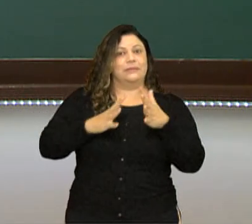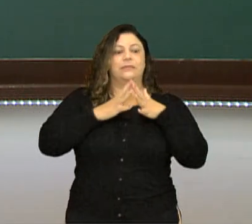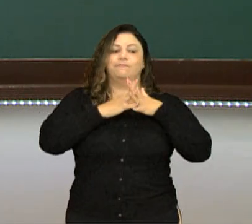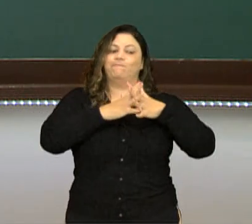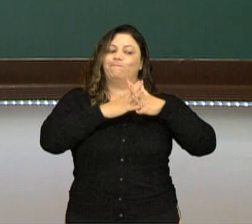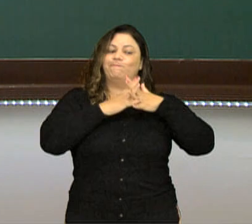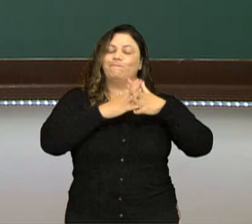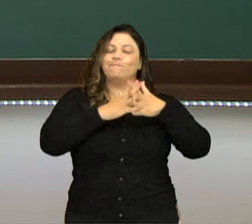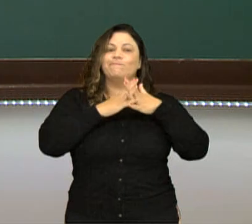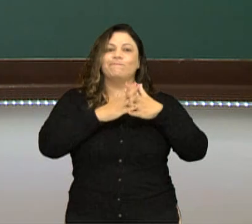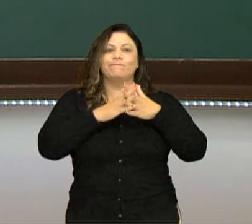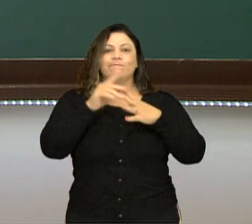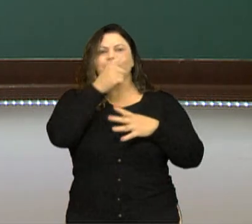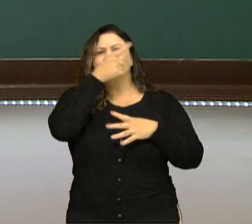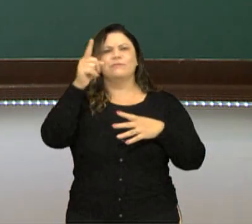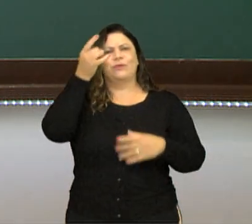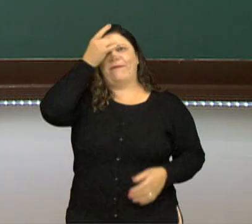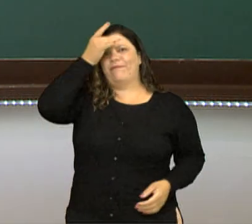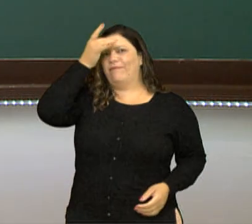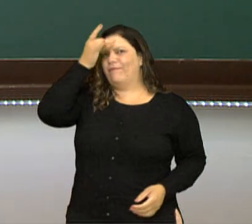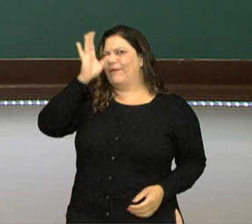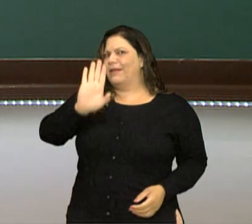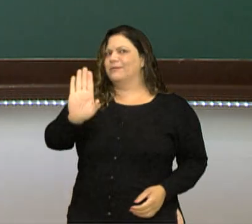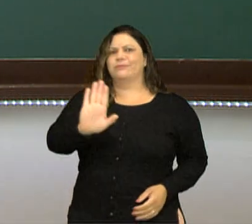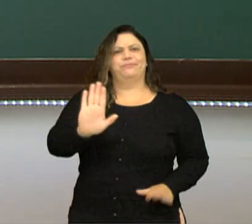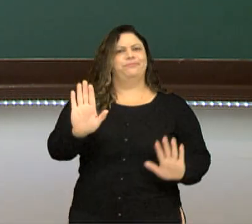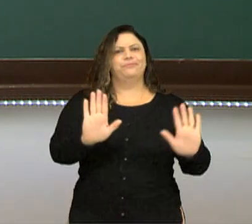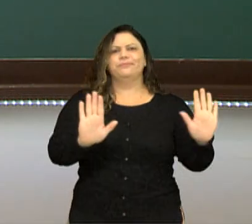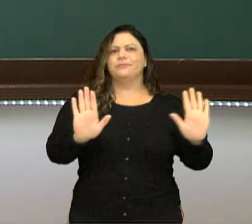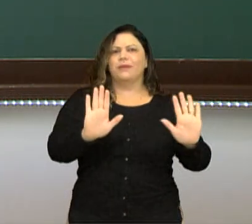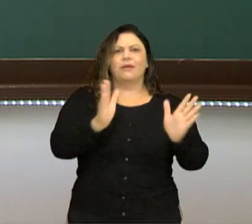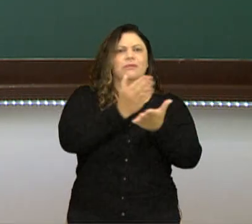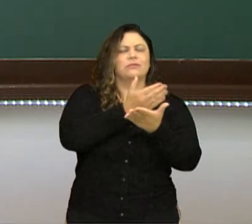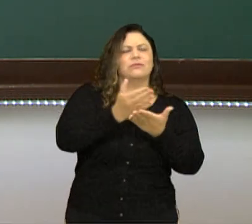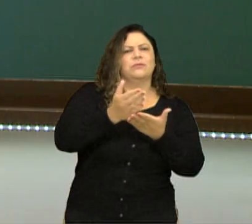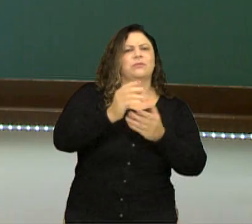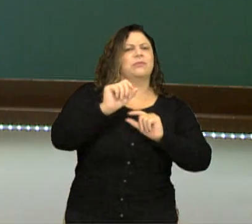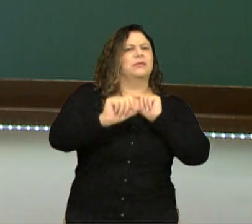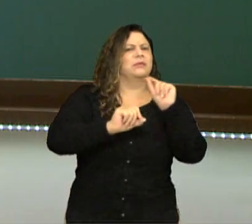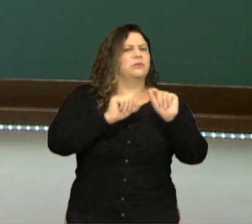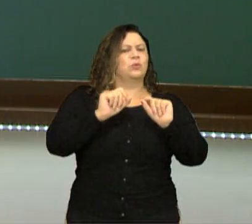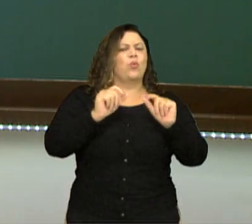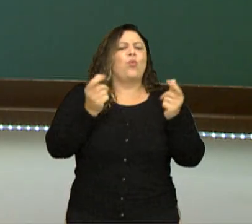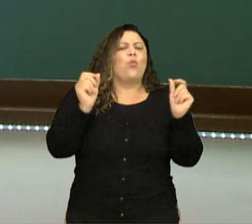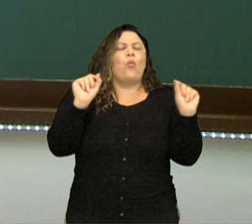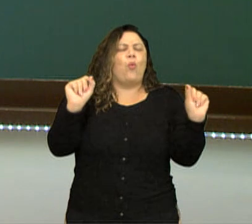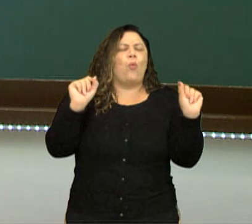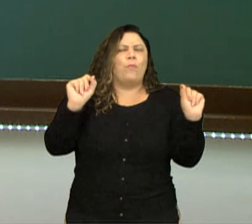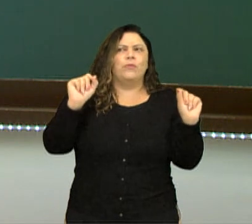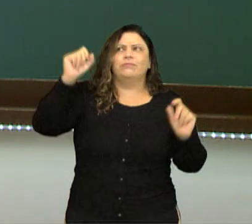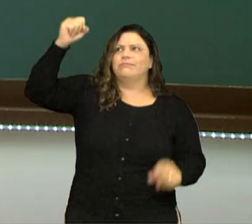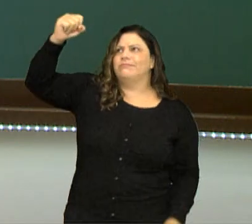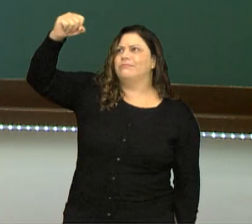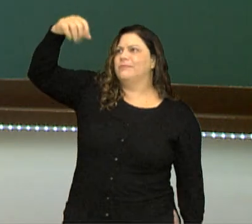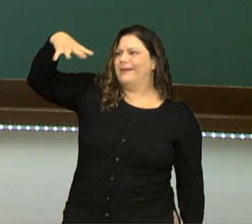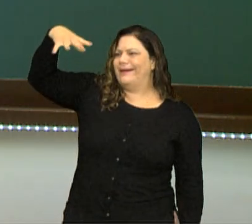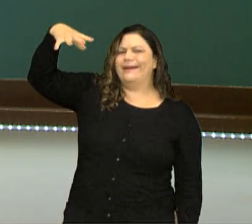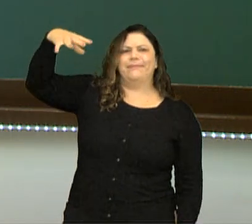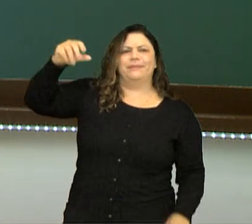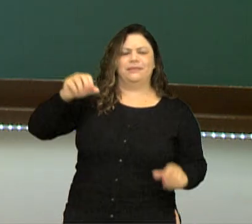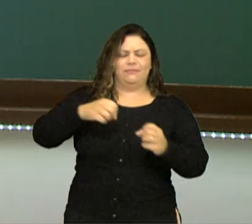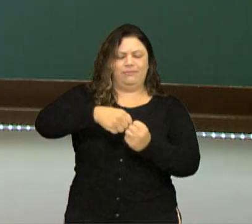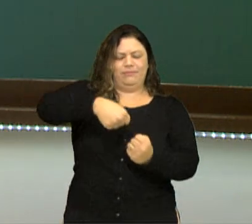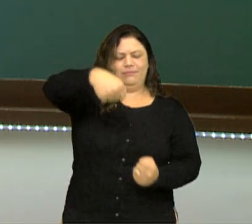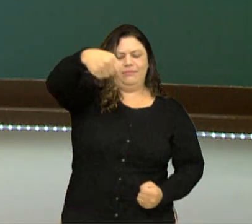não é simples. Ele já começa através da situação. Você tem uma lâmpada, você tem uma